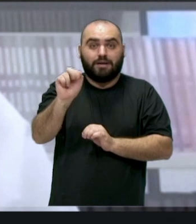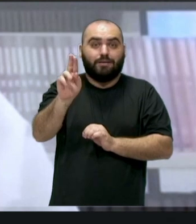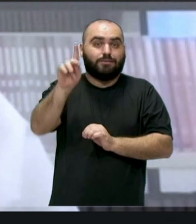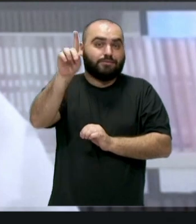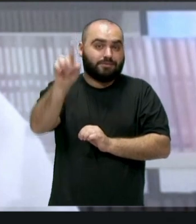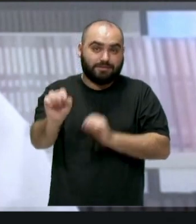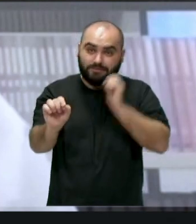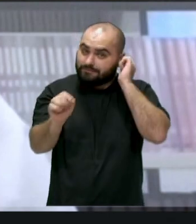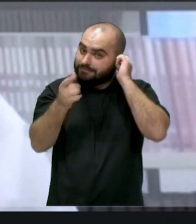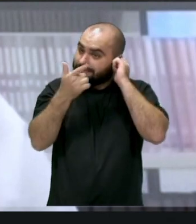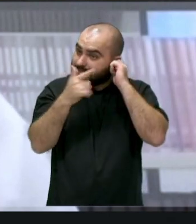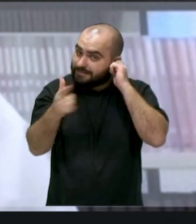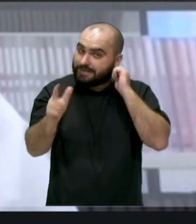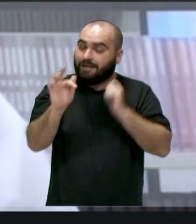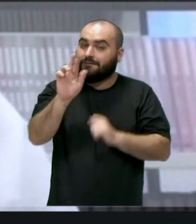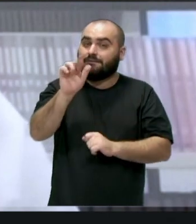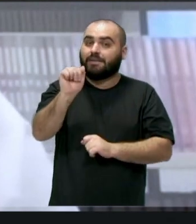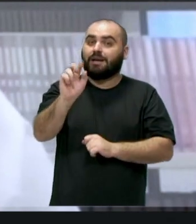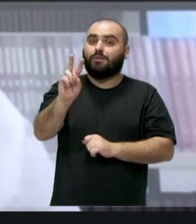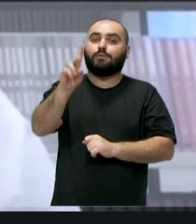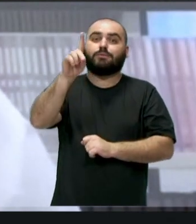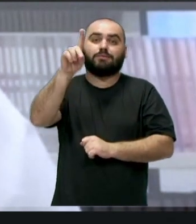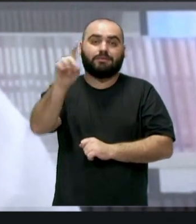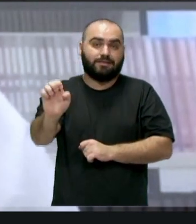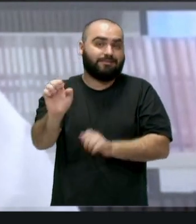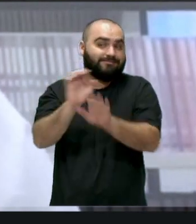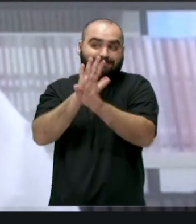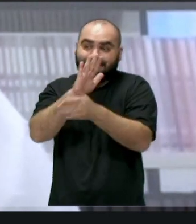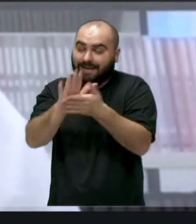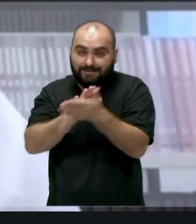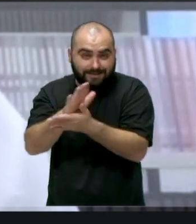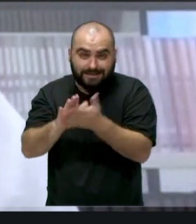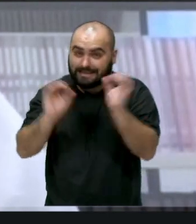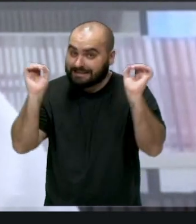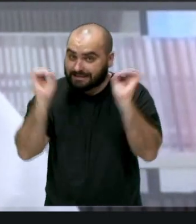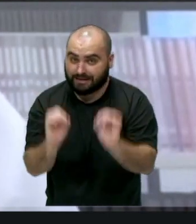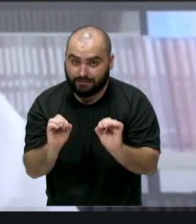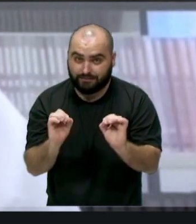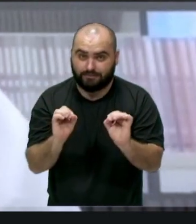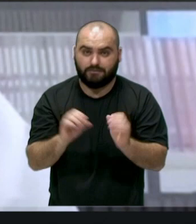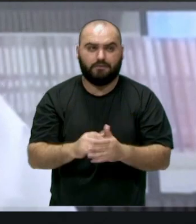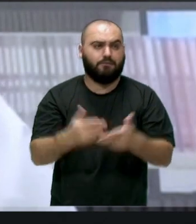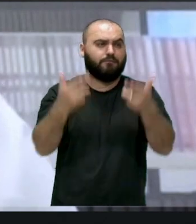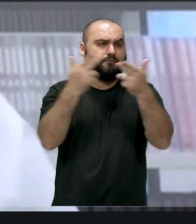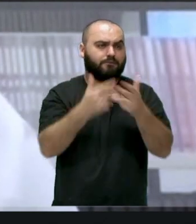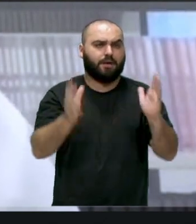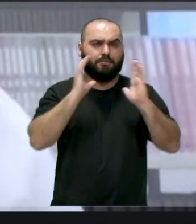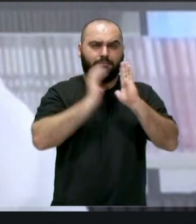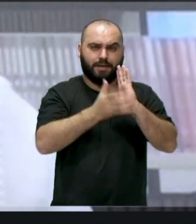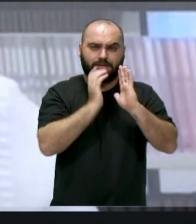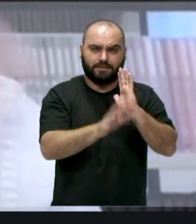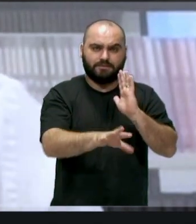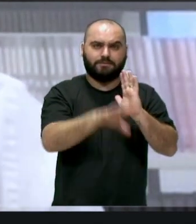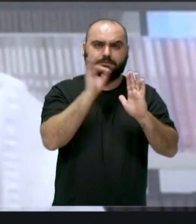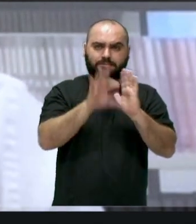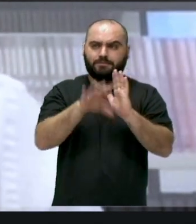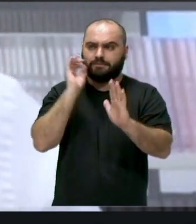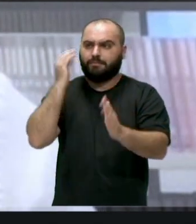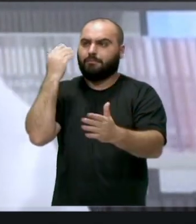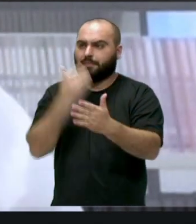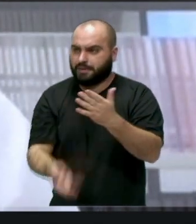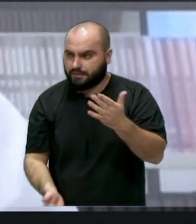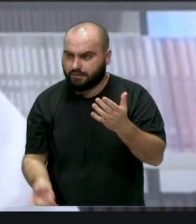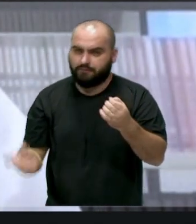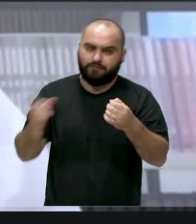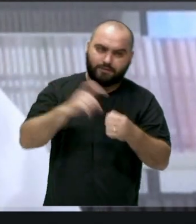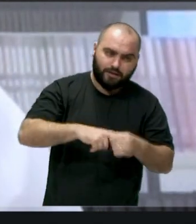sentido de ter descoberto de fato uma fraude. Vários partidos políticos foram eleitos e perderam o poder e